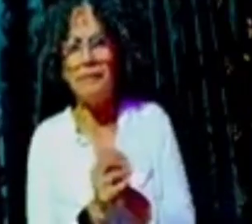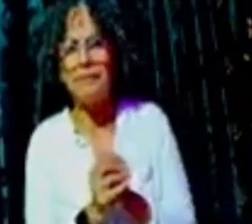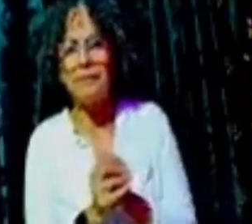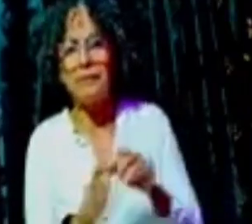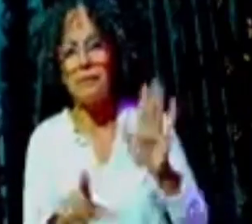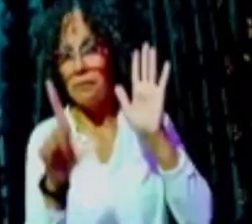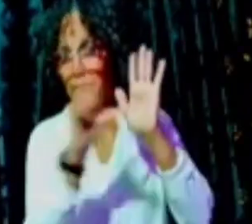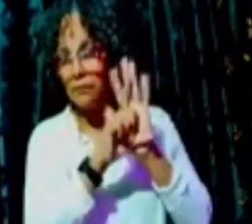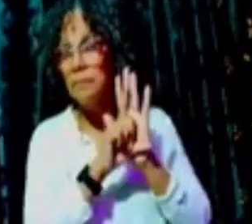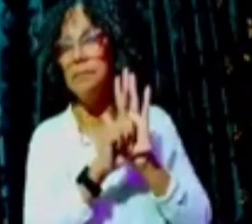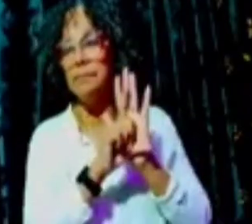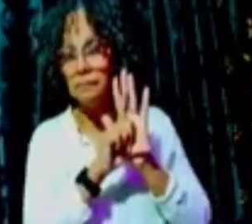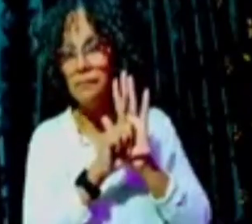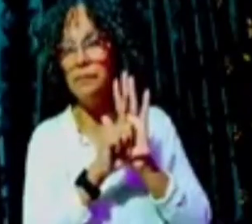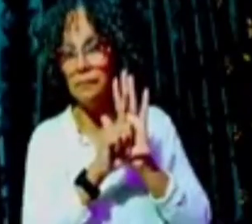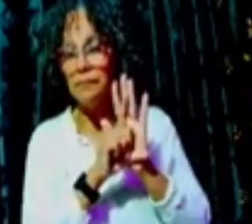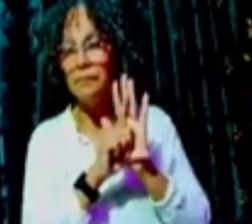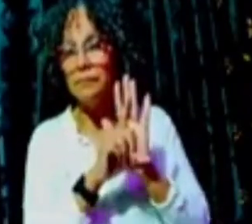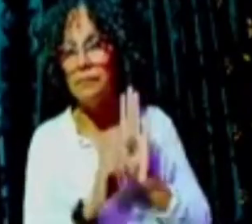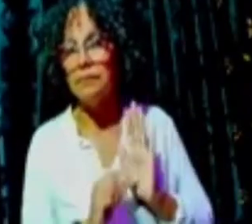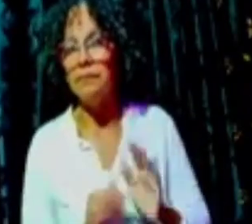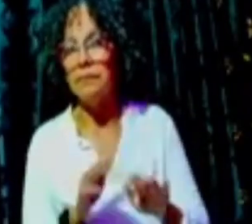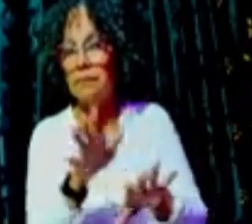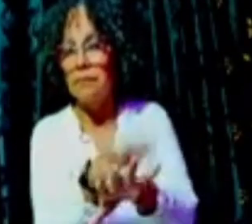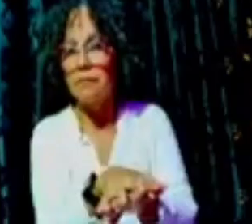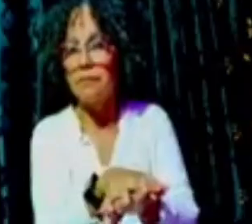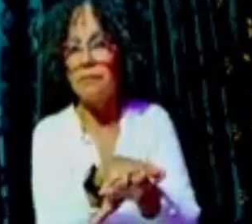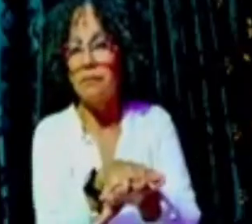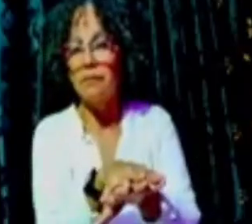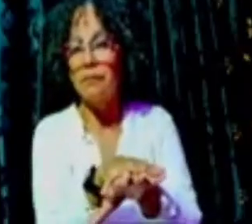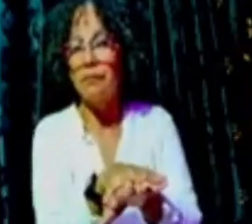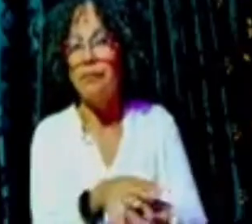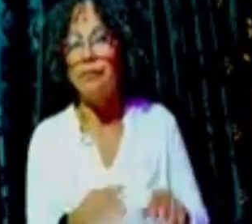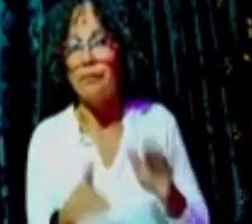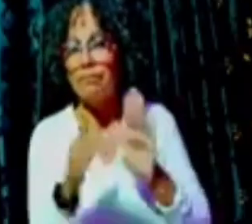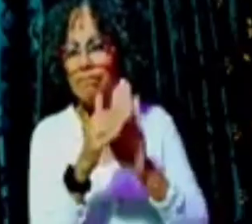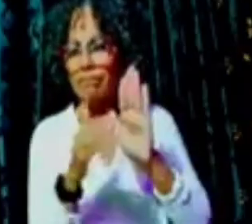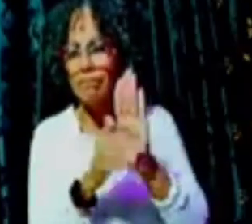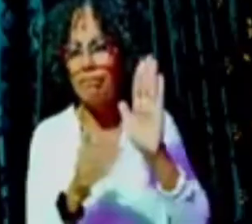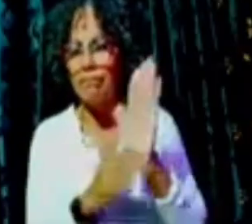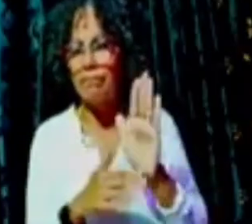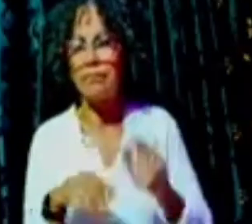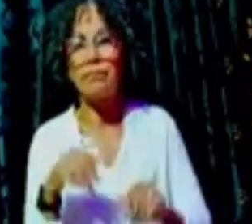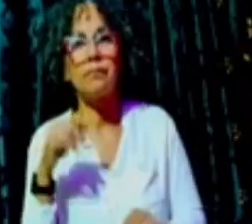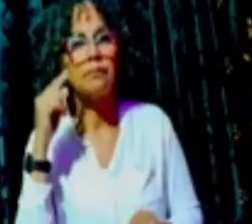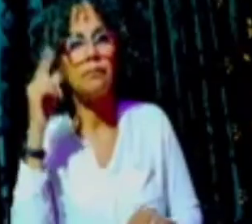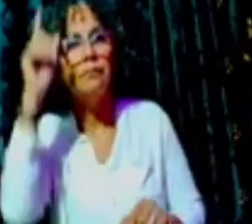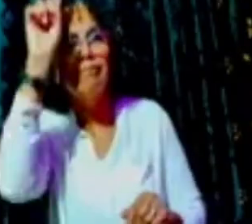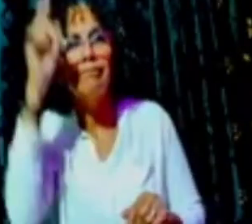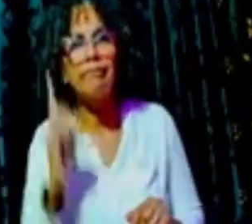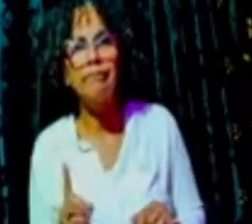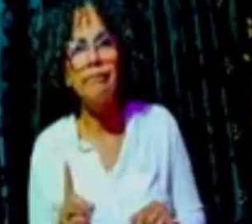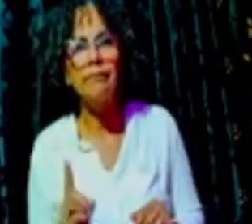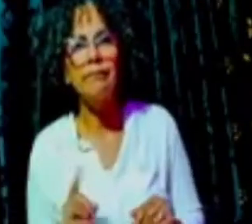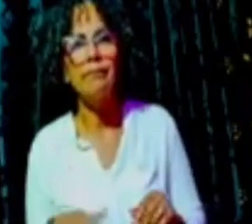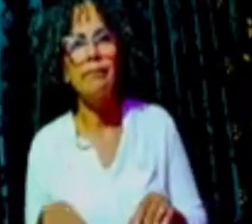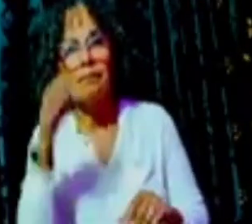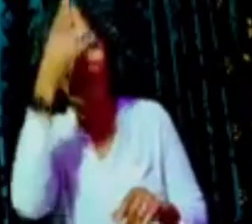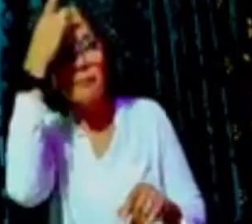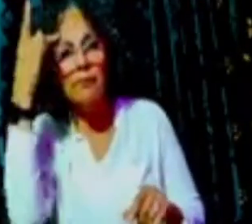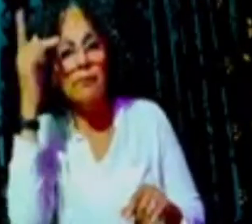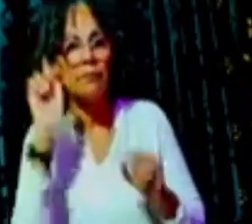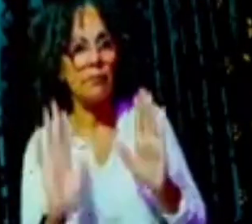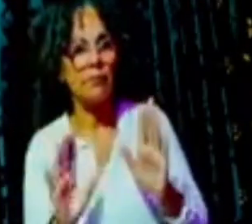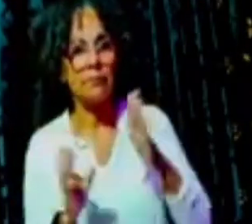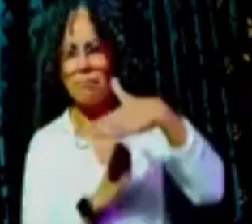as leis que promovem, né, a inclusão, contratação, cotas, né, para pessoas com deficiência. Mas será que a empresa também